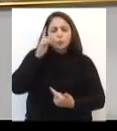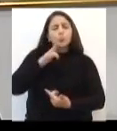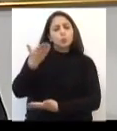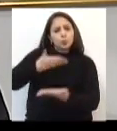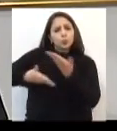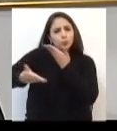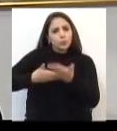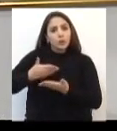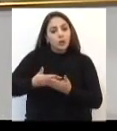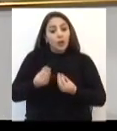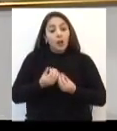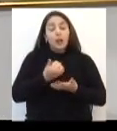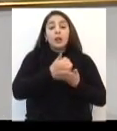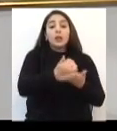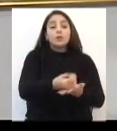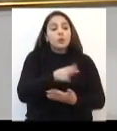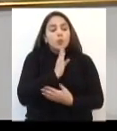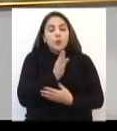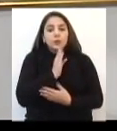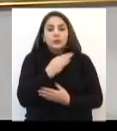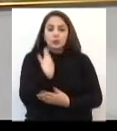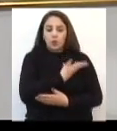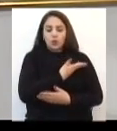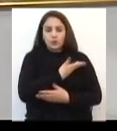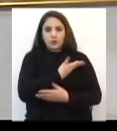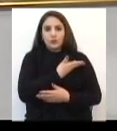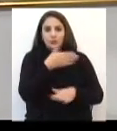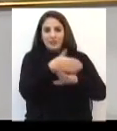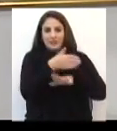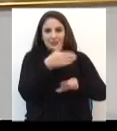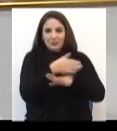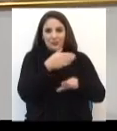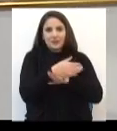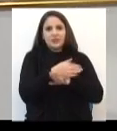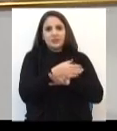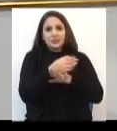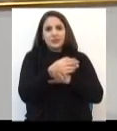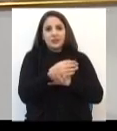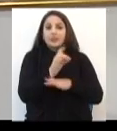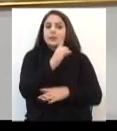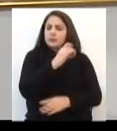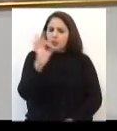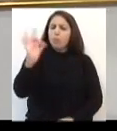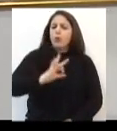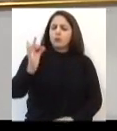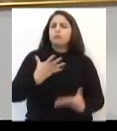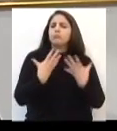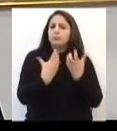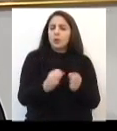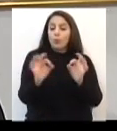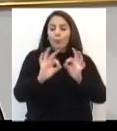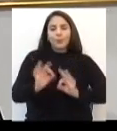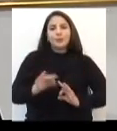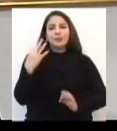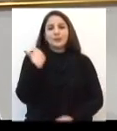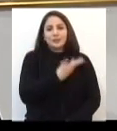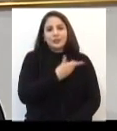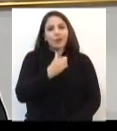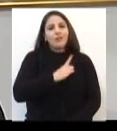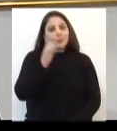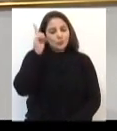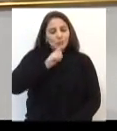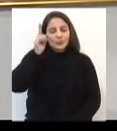atendidos, levamos ao conhecimento do nosso associado, através das assembleias, 100% de aprovação, um projeto onde nós